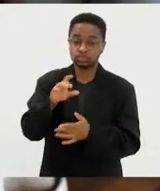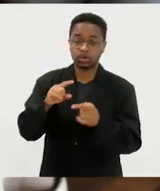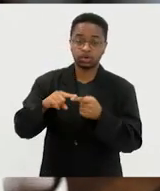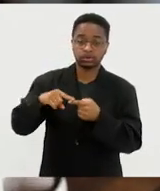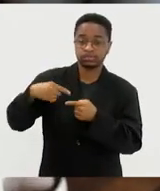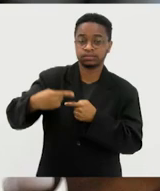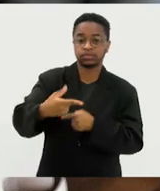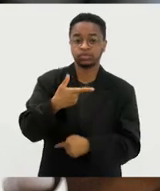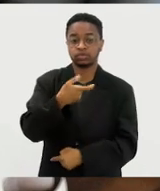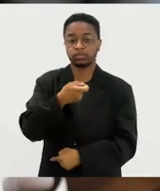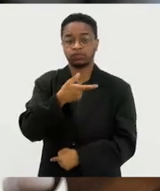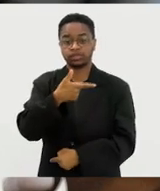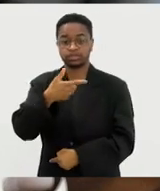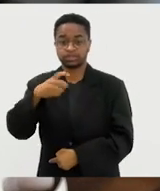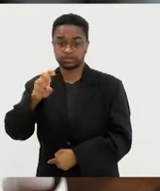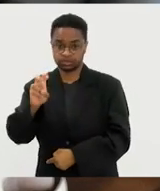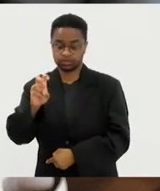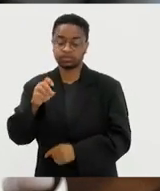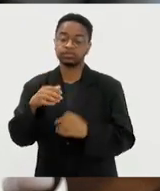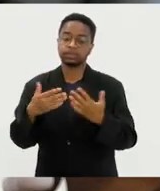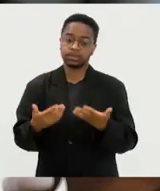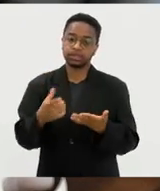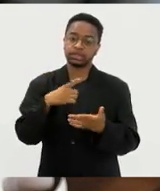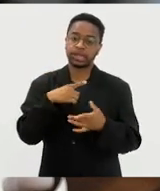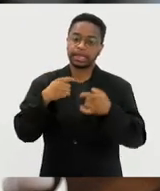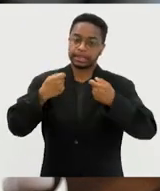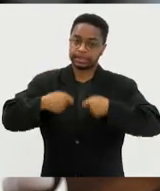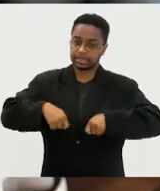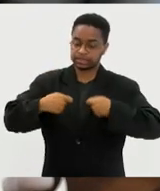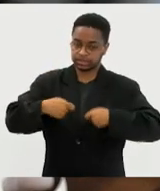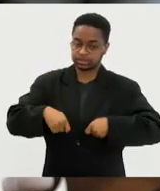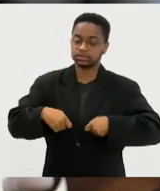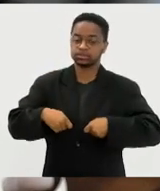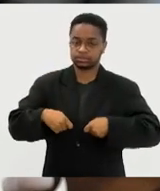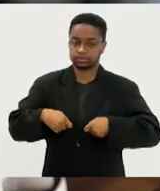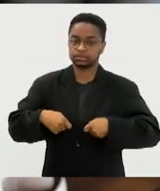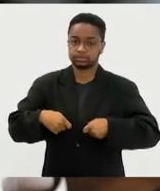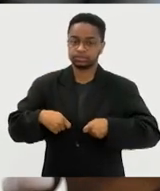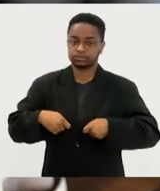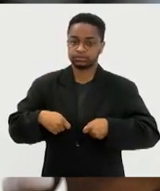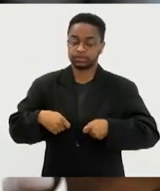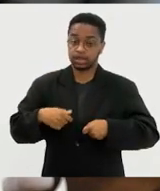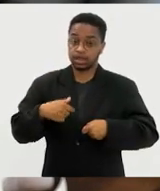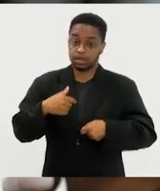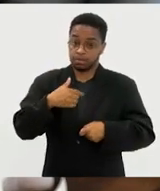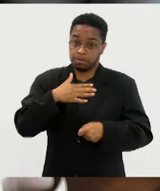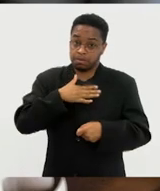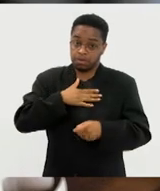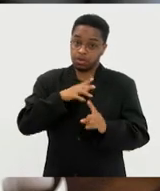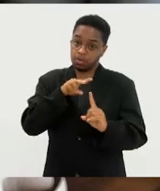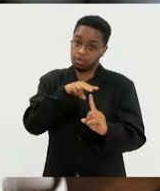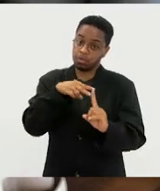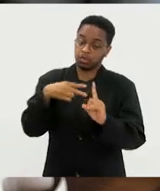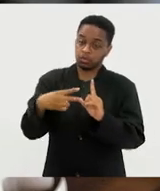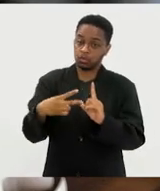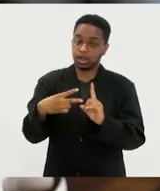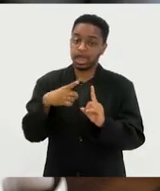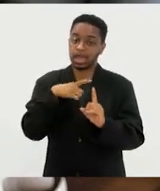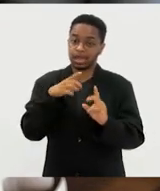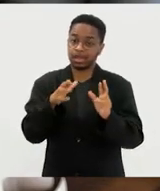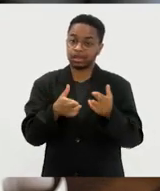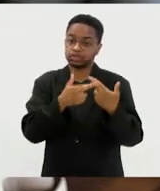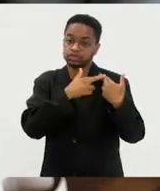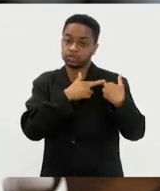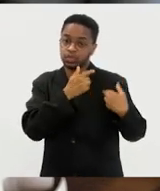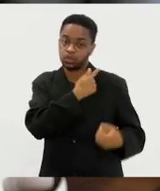2025. Então, tem aí uma demanda que, no meu entendimento, competiria ao